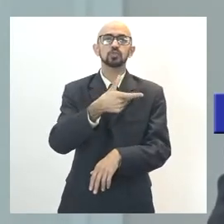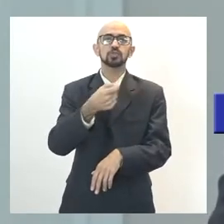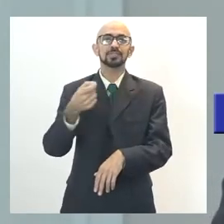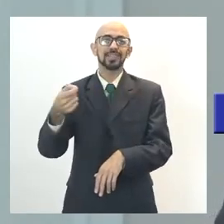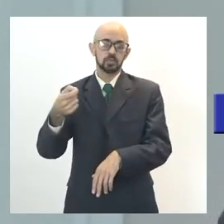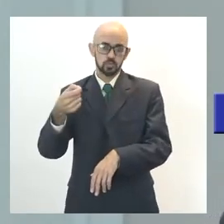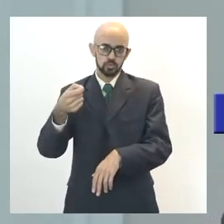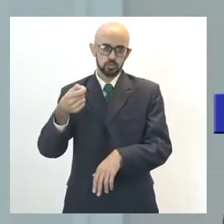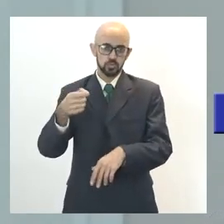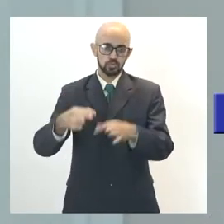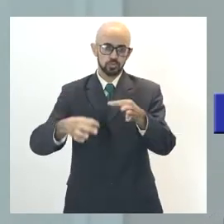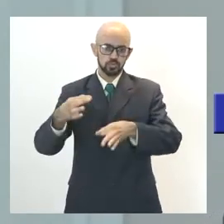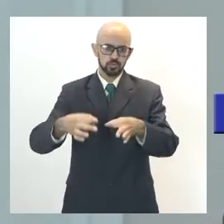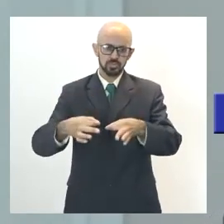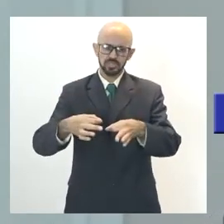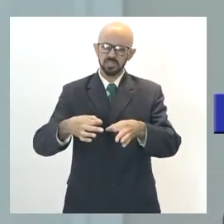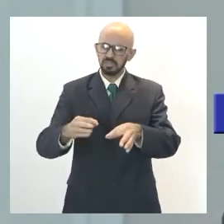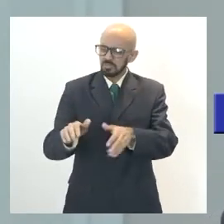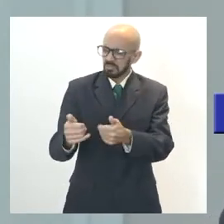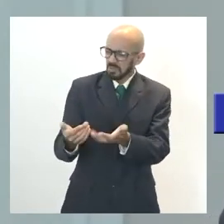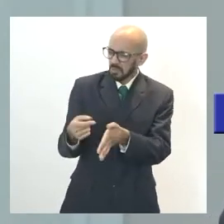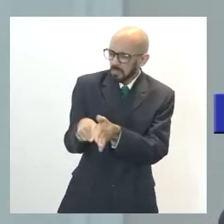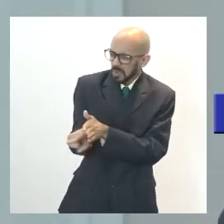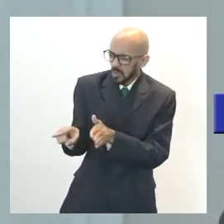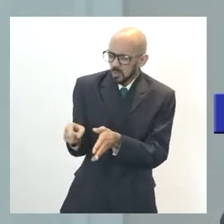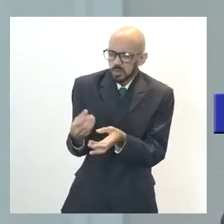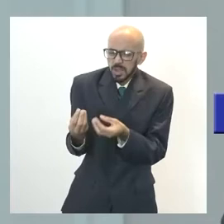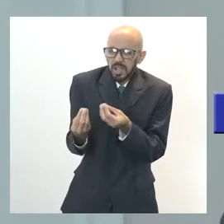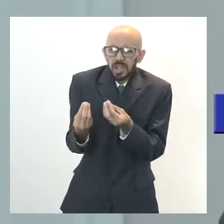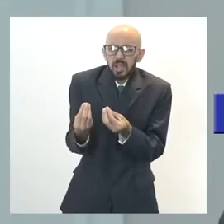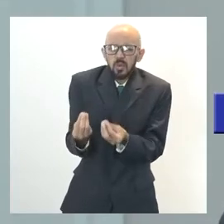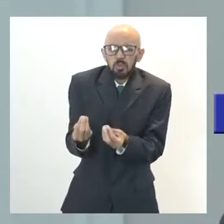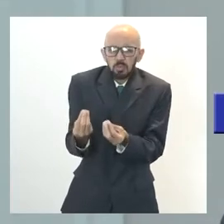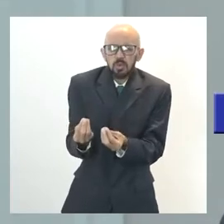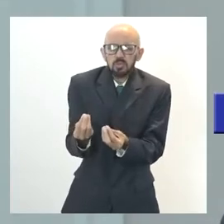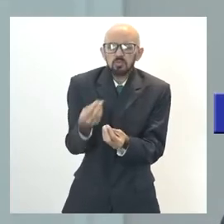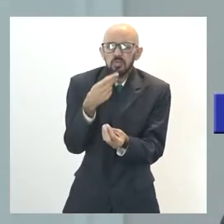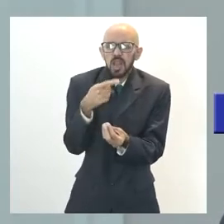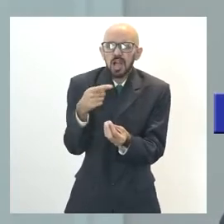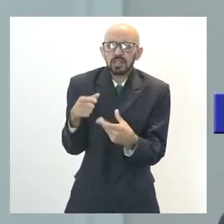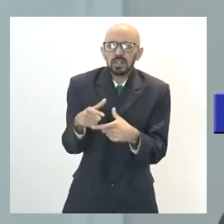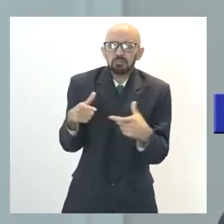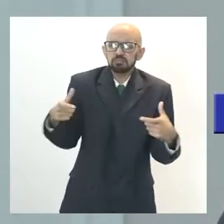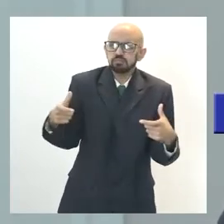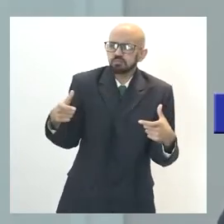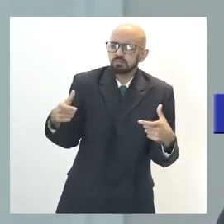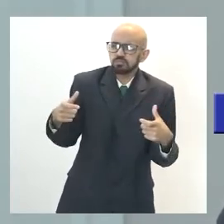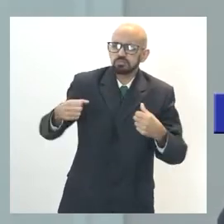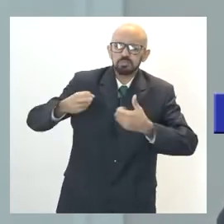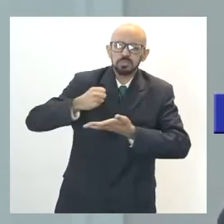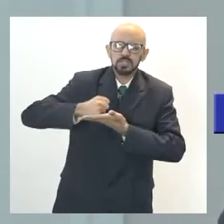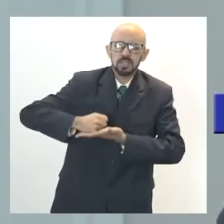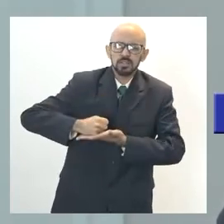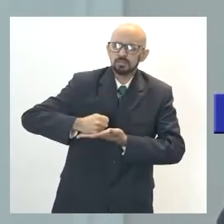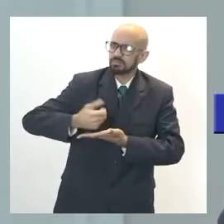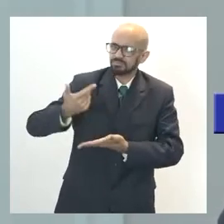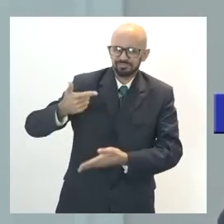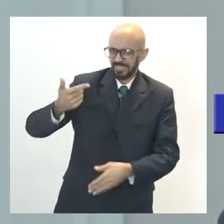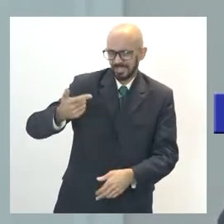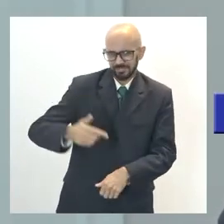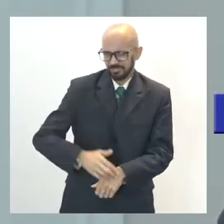seja Cadê o inchaço da máquina pública Cadê o inchaço da máquina pública ele não existe é